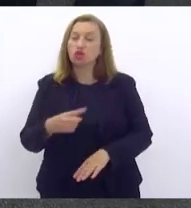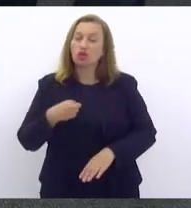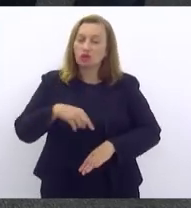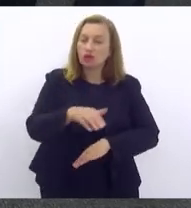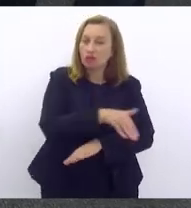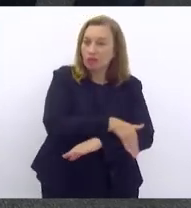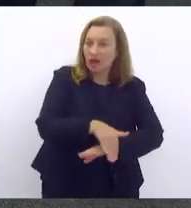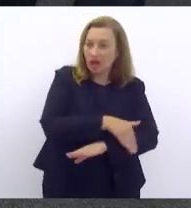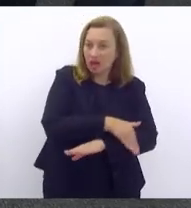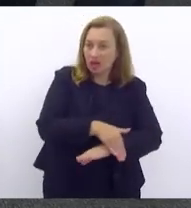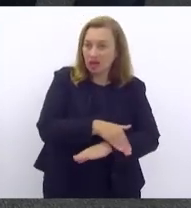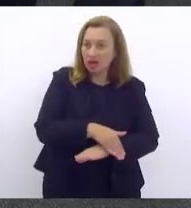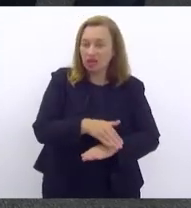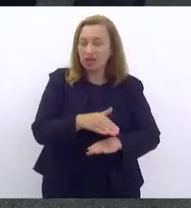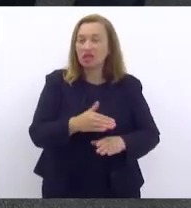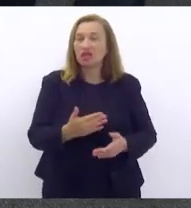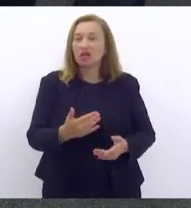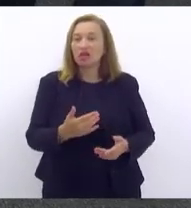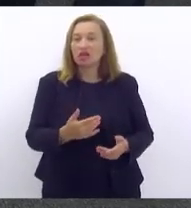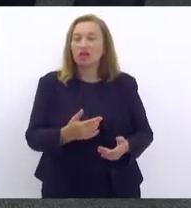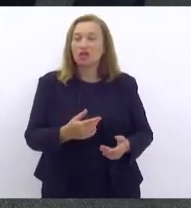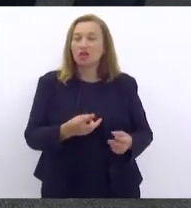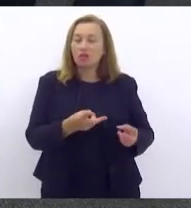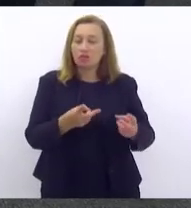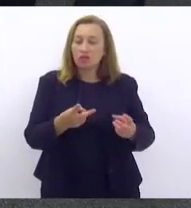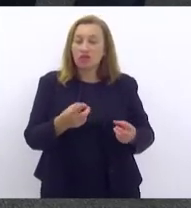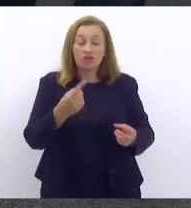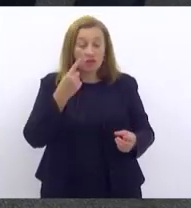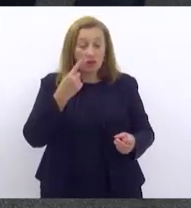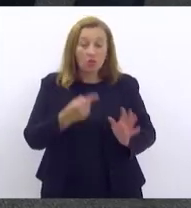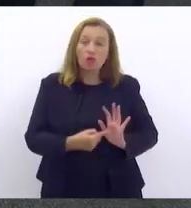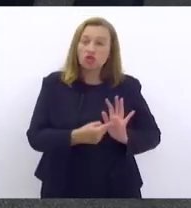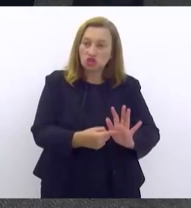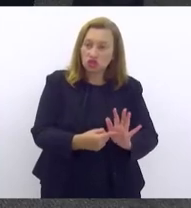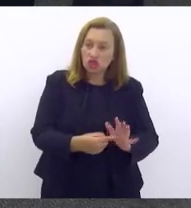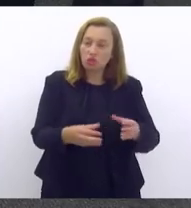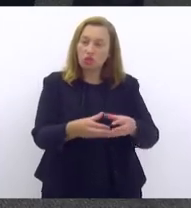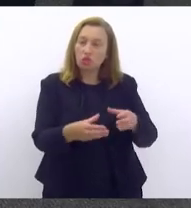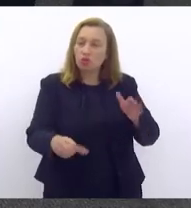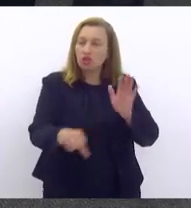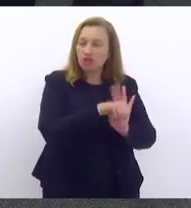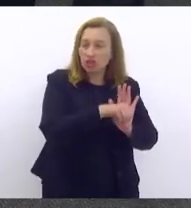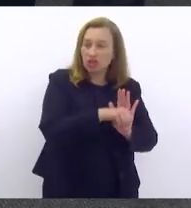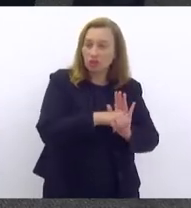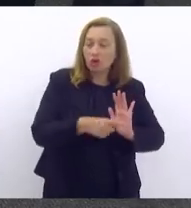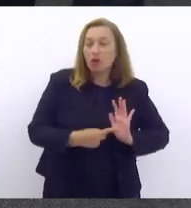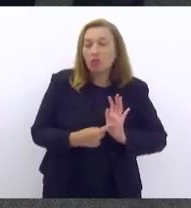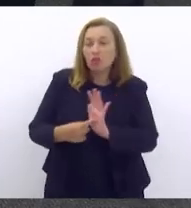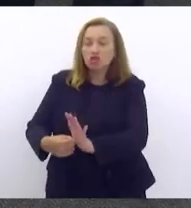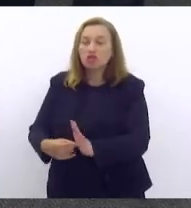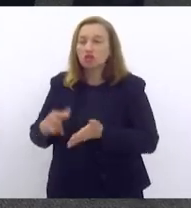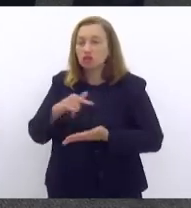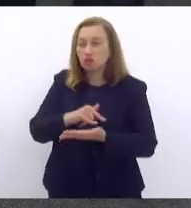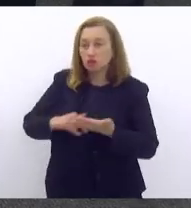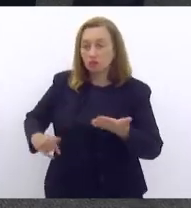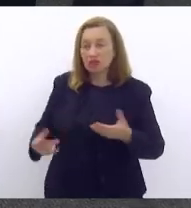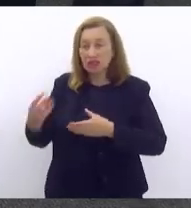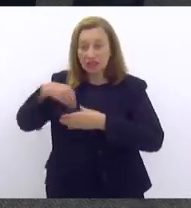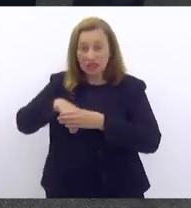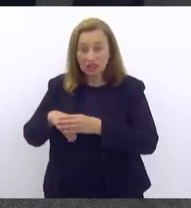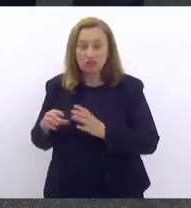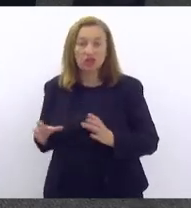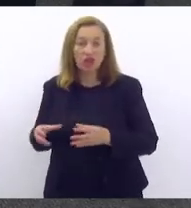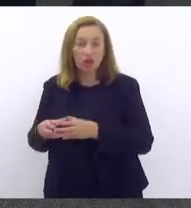ruas, desbaratamos a quadrilha, trouxemos os documentos, todos os indícios para dentro da comissão, partimos